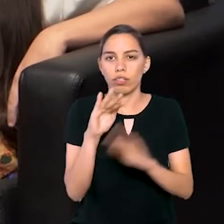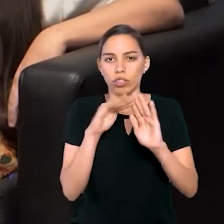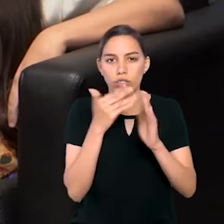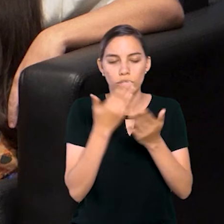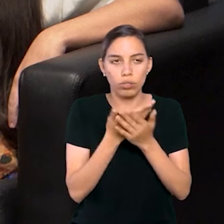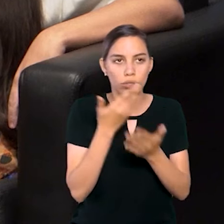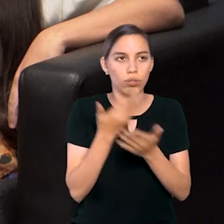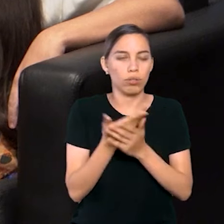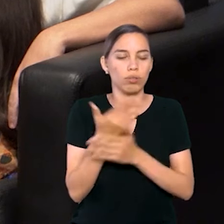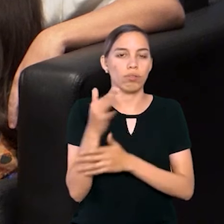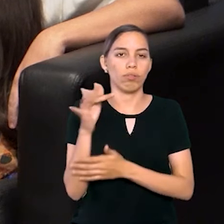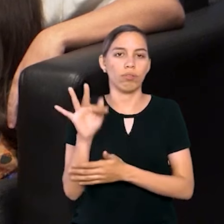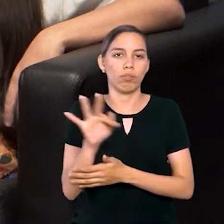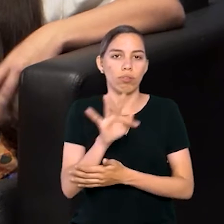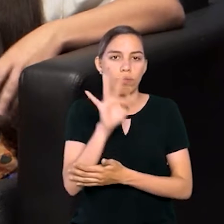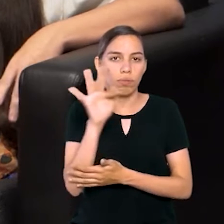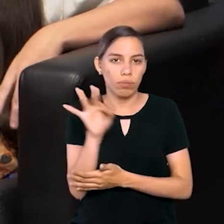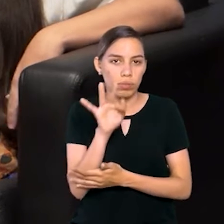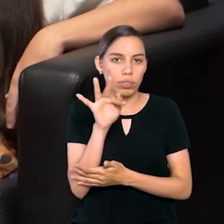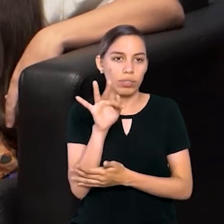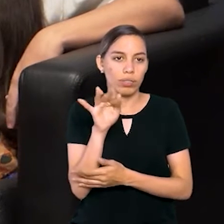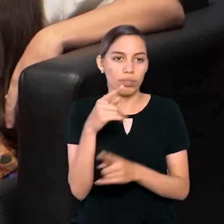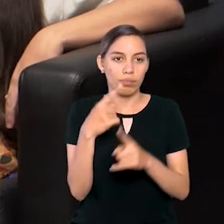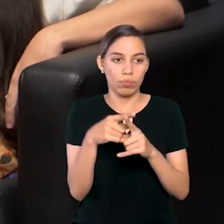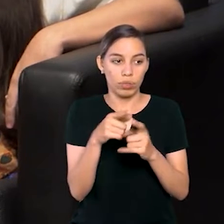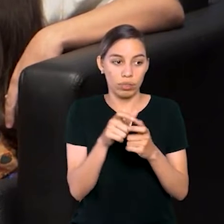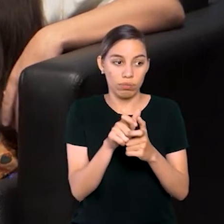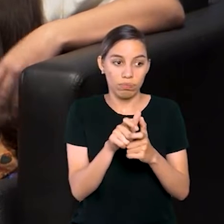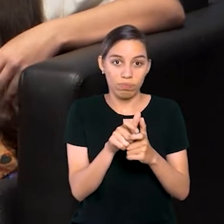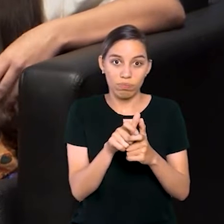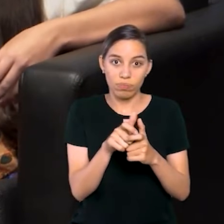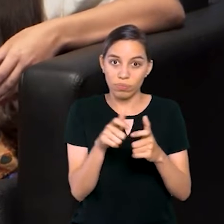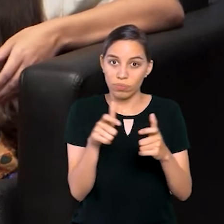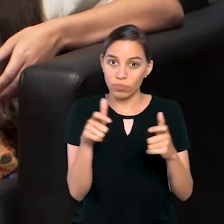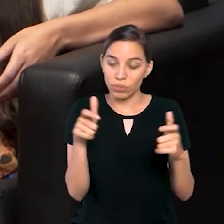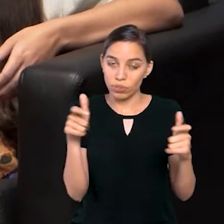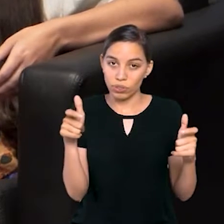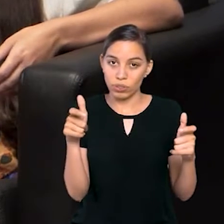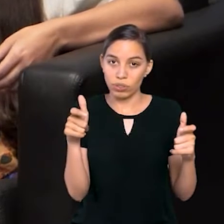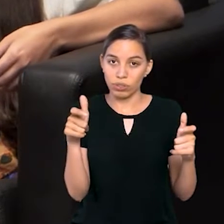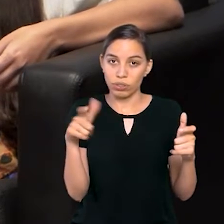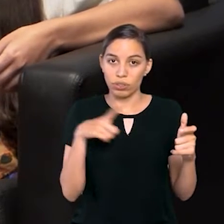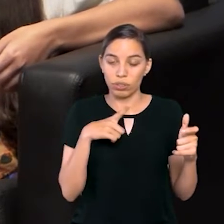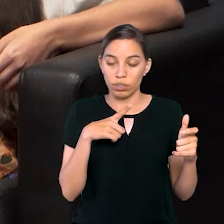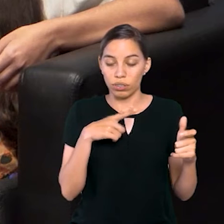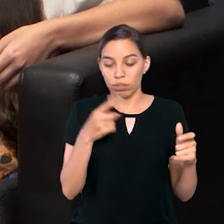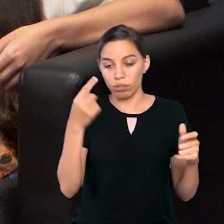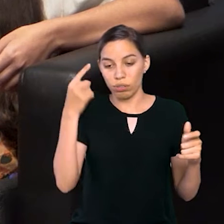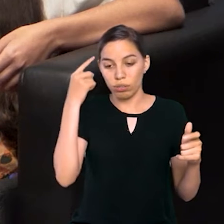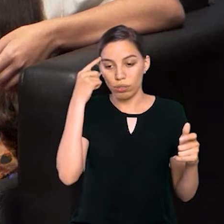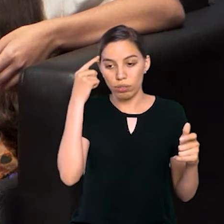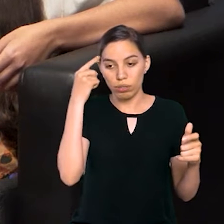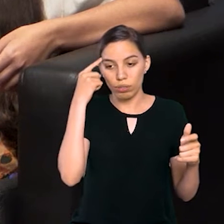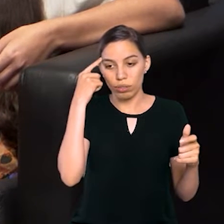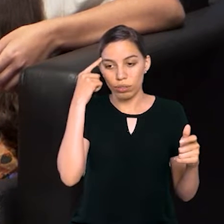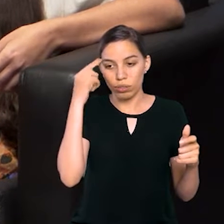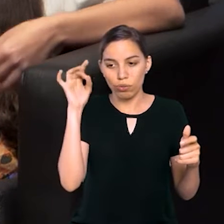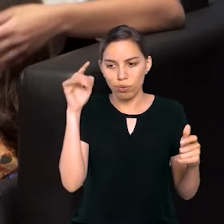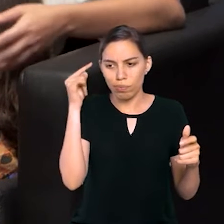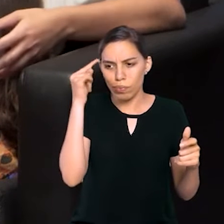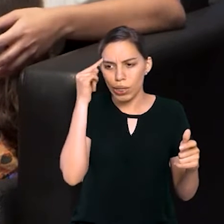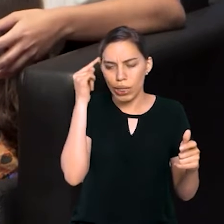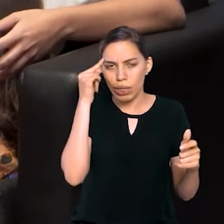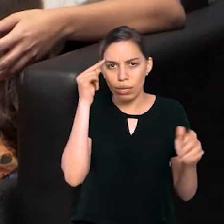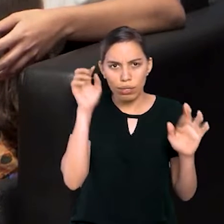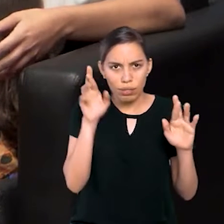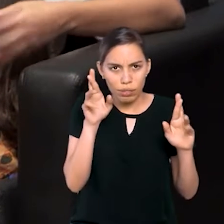universidades, que em sua maioria apregou um pensamento que não é só um pensamento